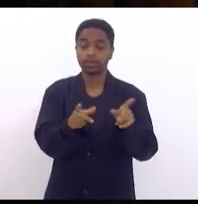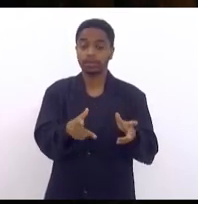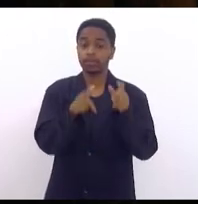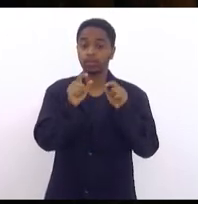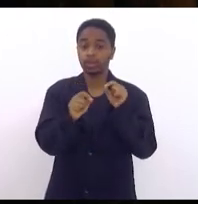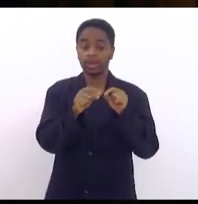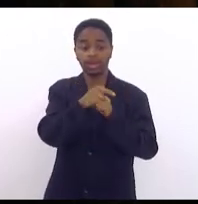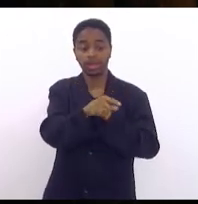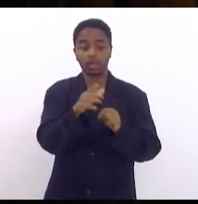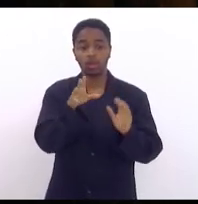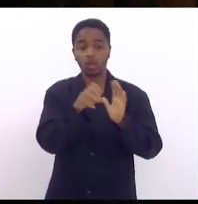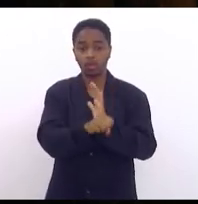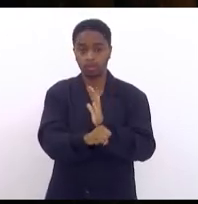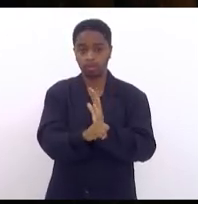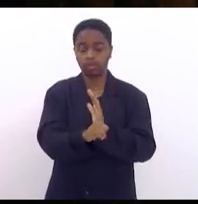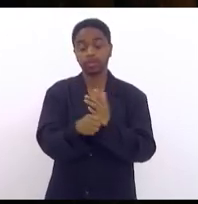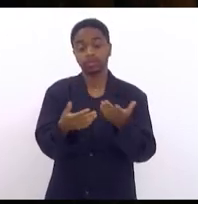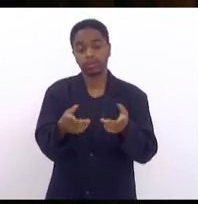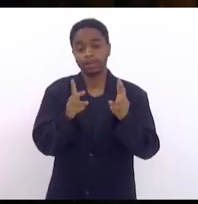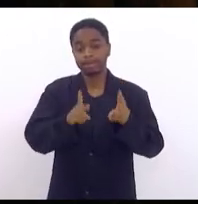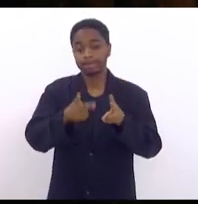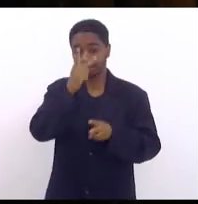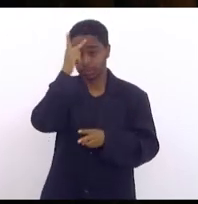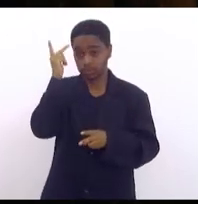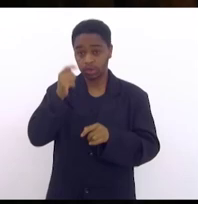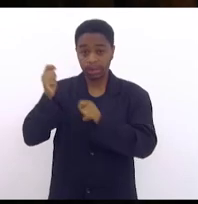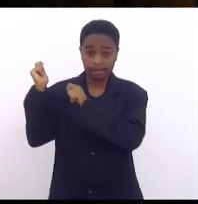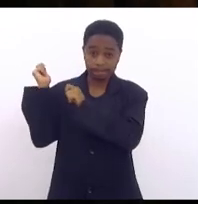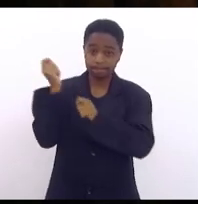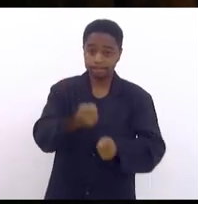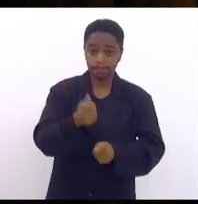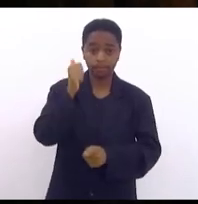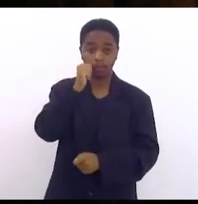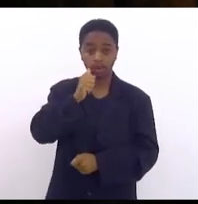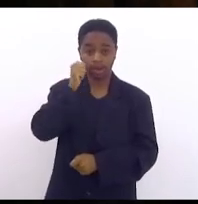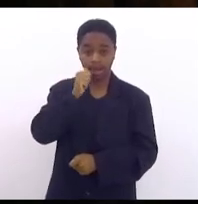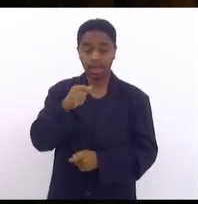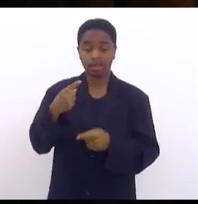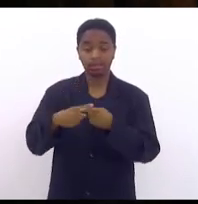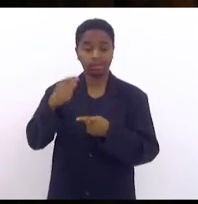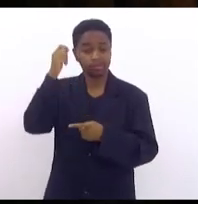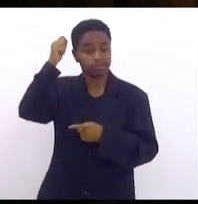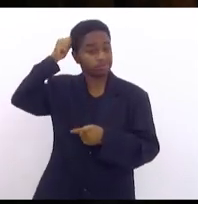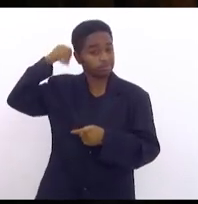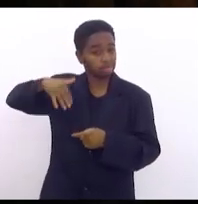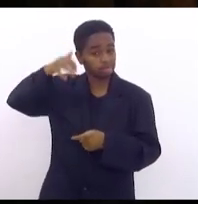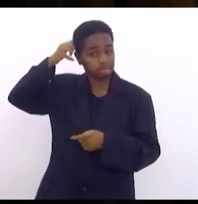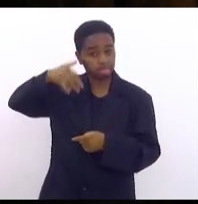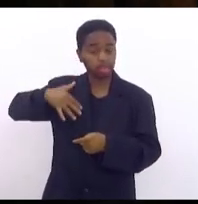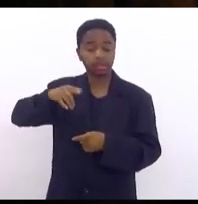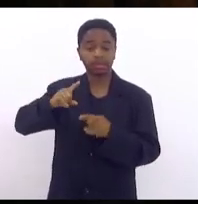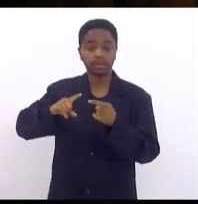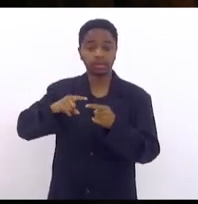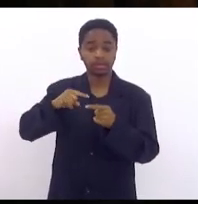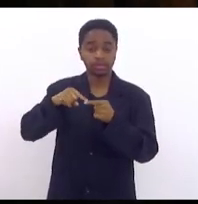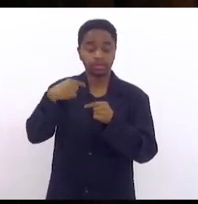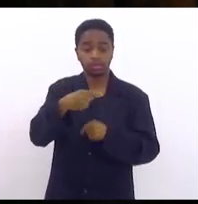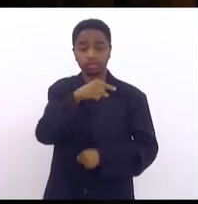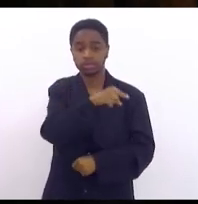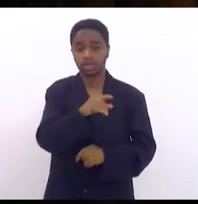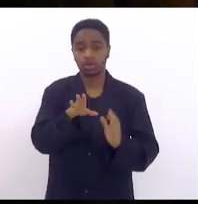de um roubo. Esse mesmo indivíduo deu uma paulada na cabeça de uma mulher que veio sangrando depois de ser roubada por esse